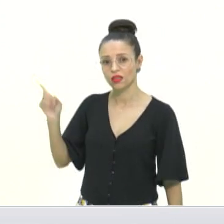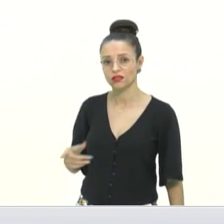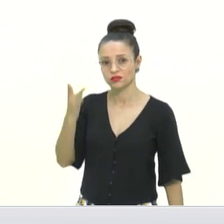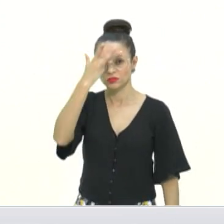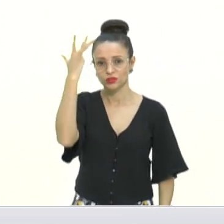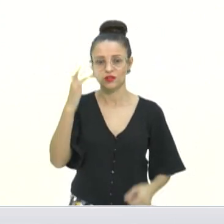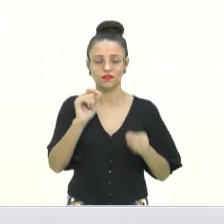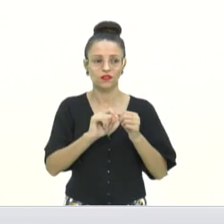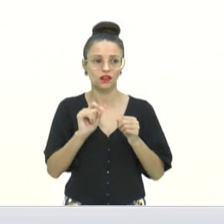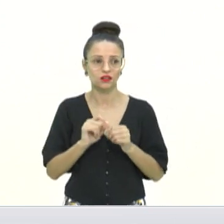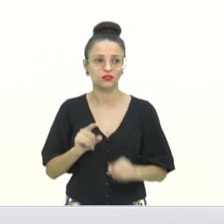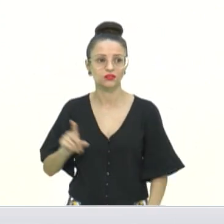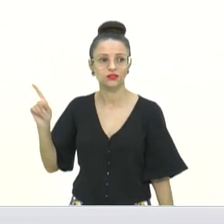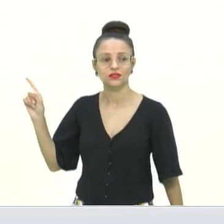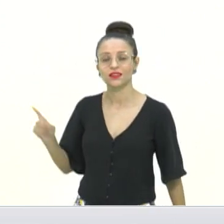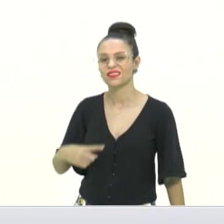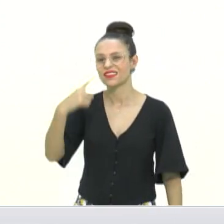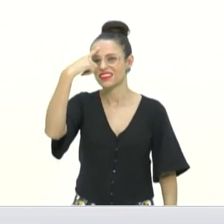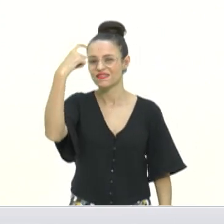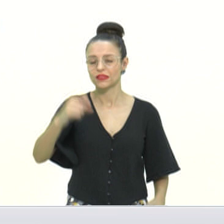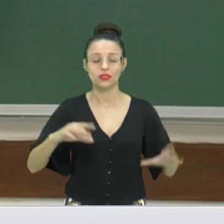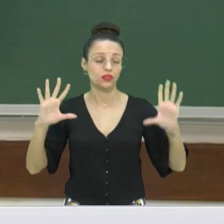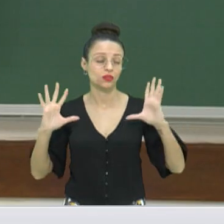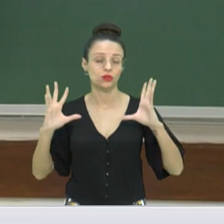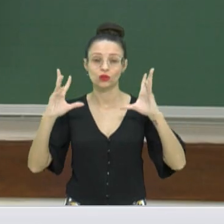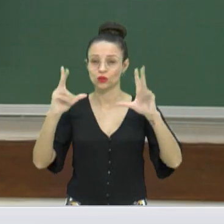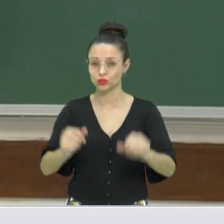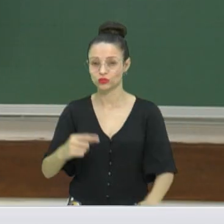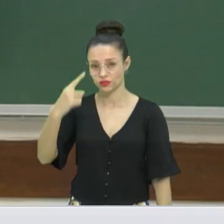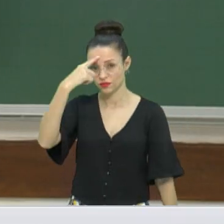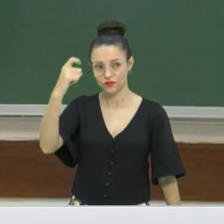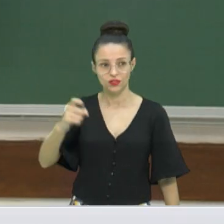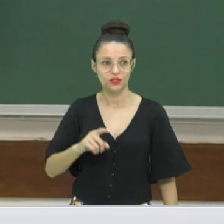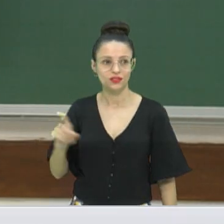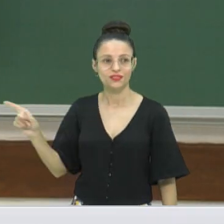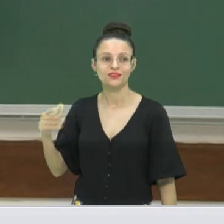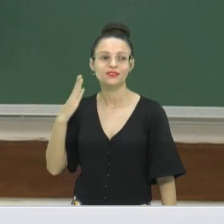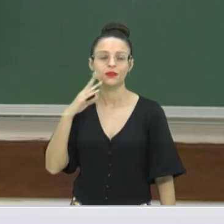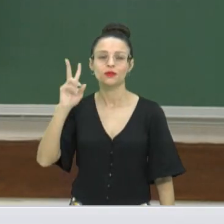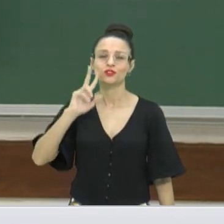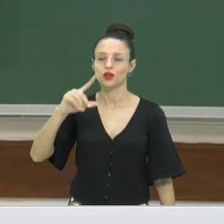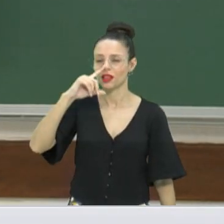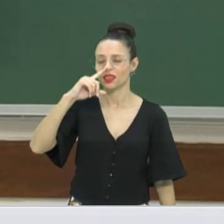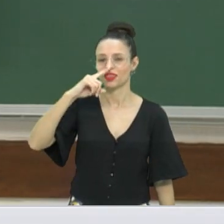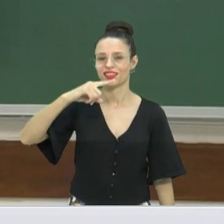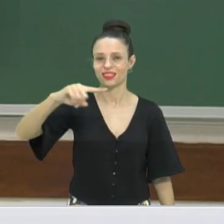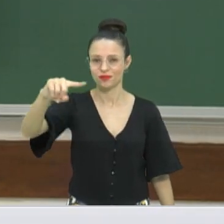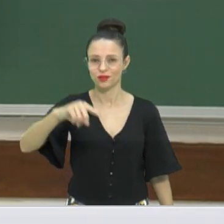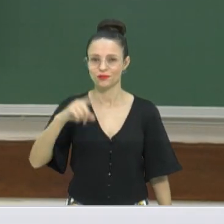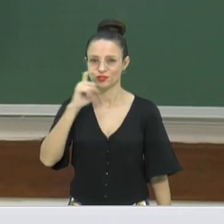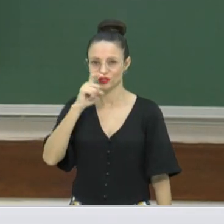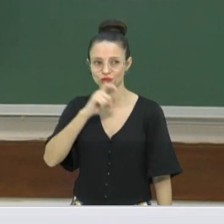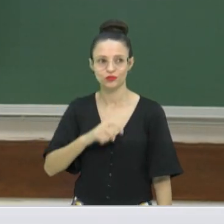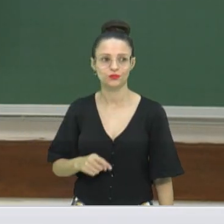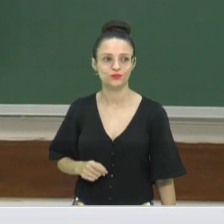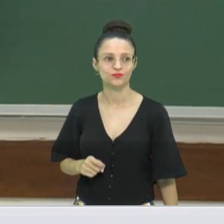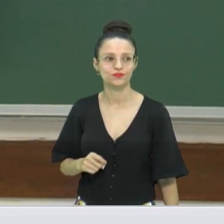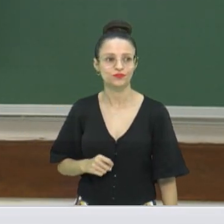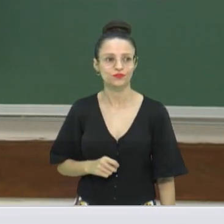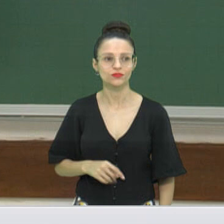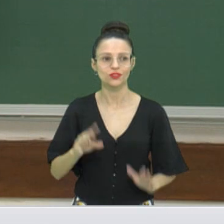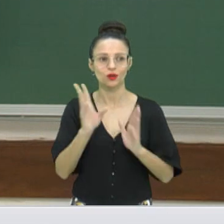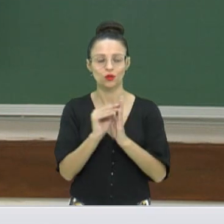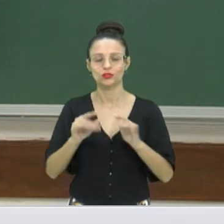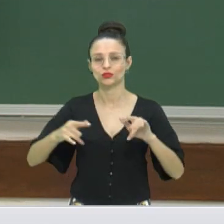fazer. Aqui, inventa tudo. Daí eu coloquei o Pinóquio lá, que vocês sabem que o Pinóquio é mentiroso, né? Nariz.